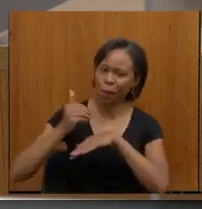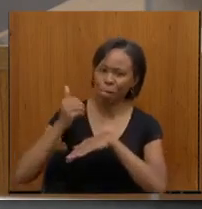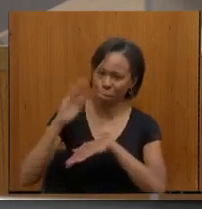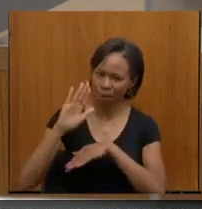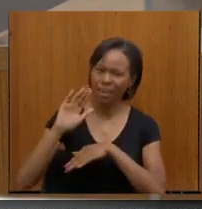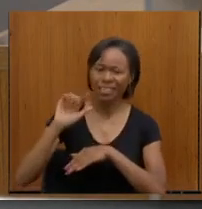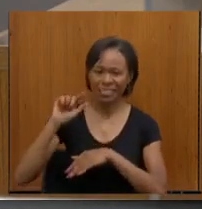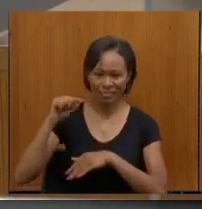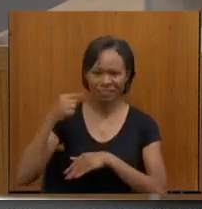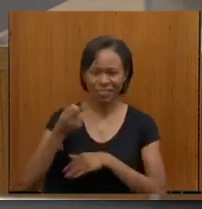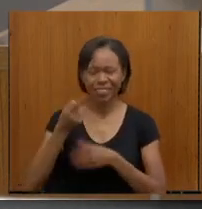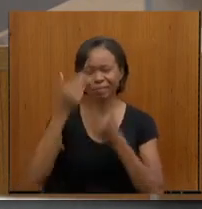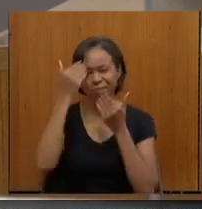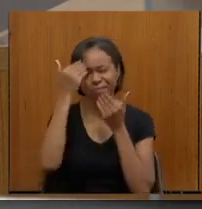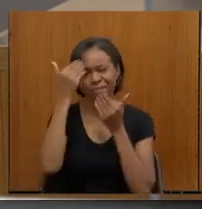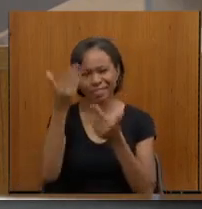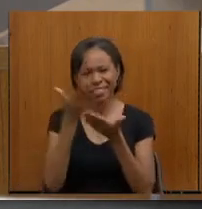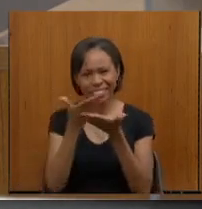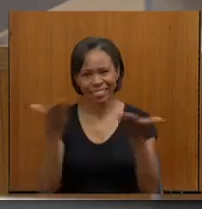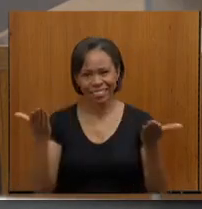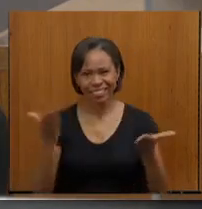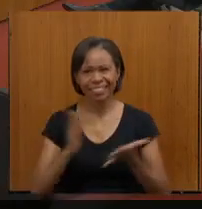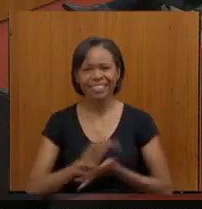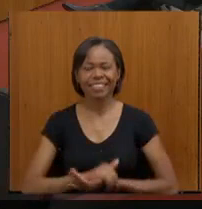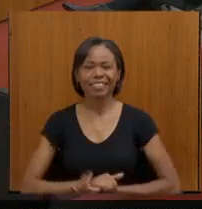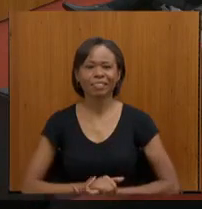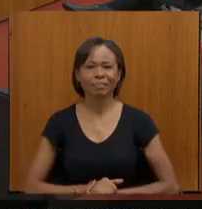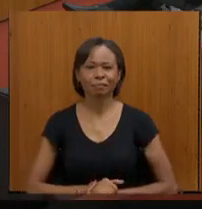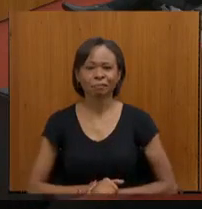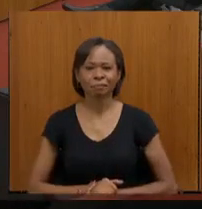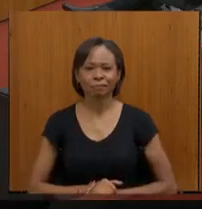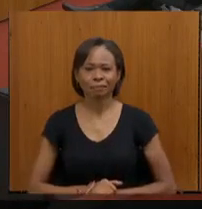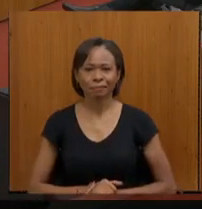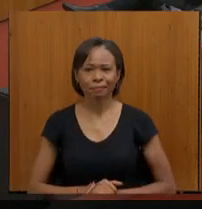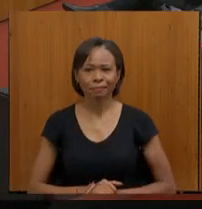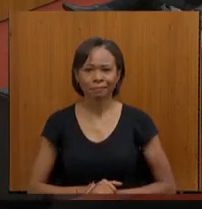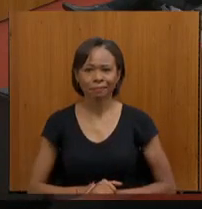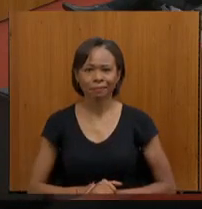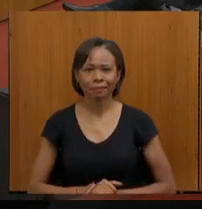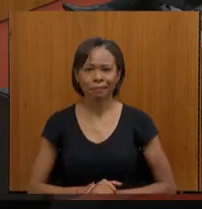após a reunião de hoje muito obrigado por aí a carta do verdadeiro eu